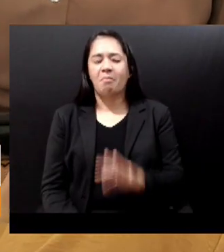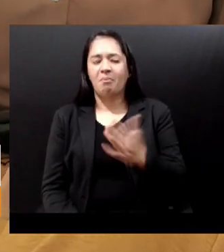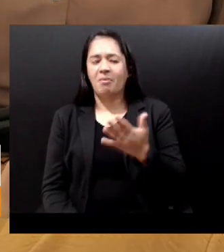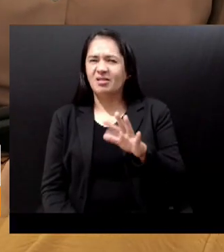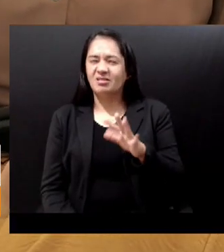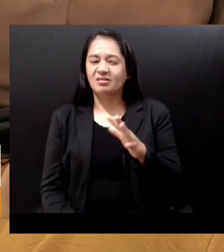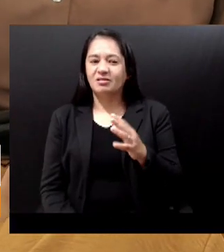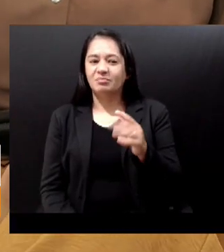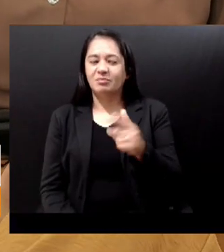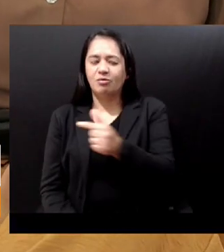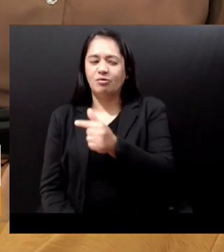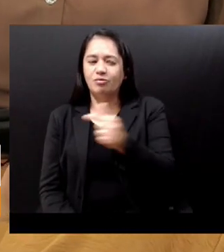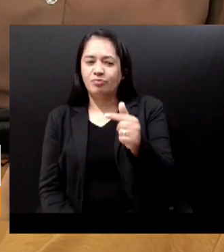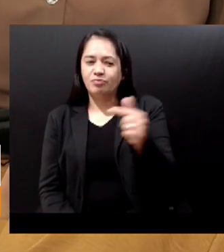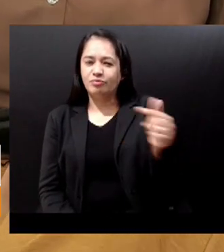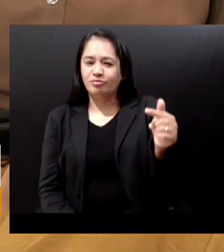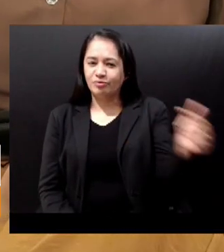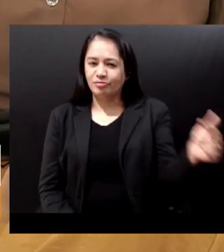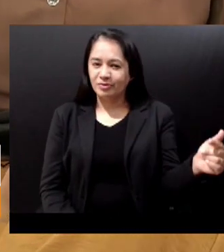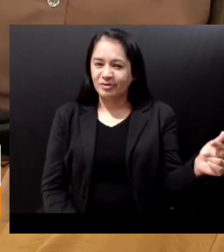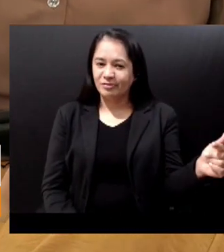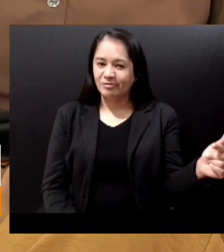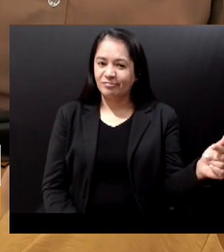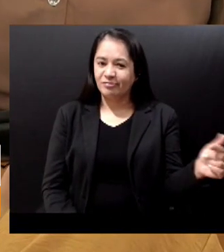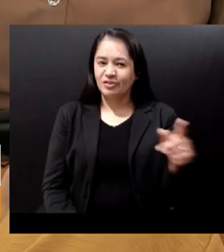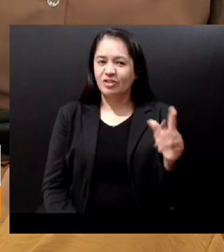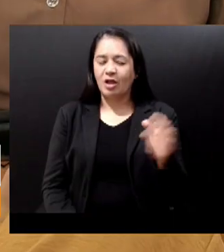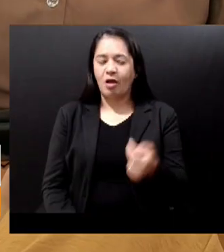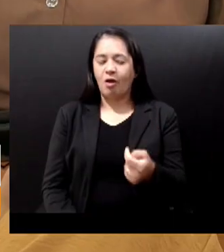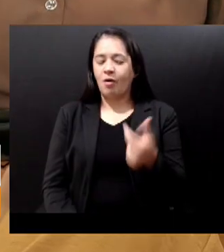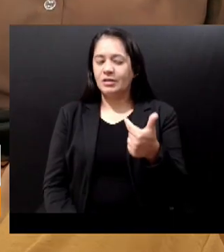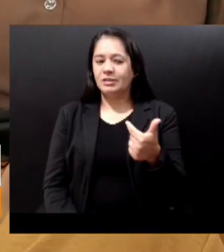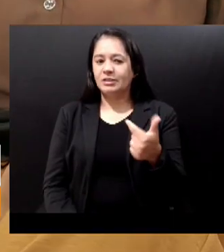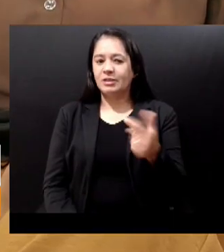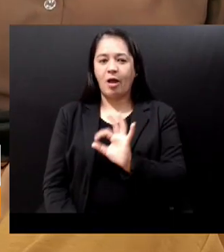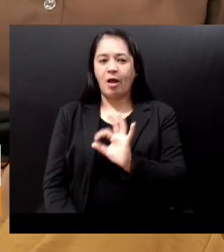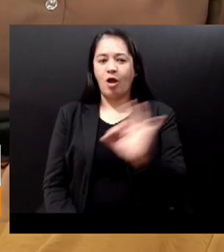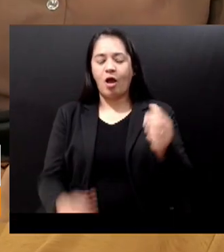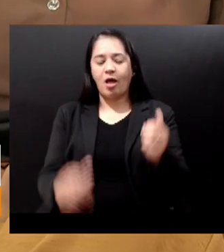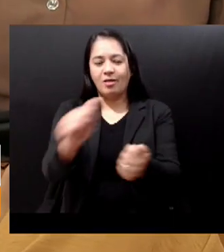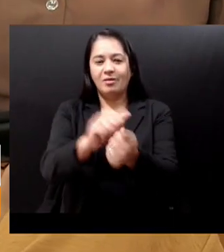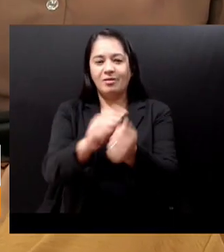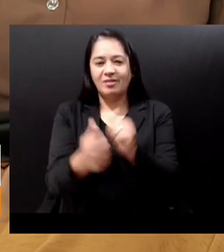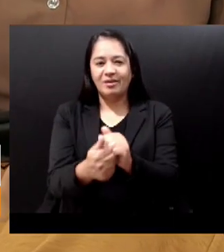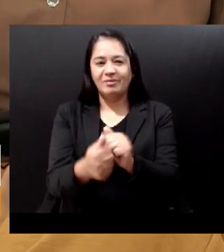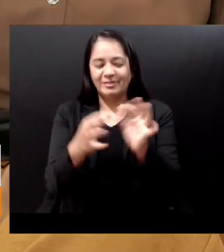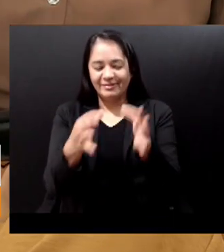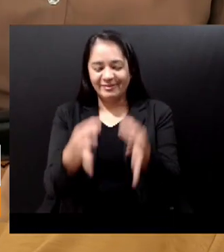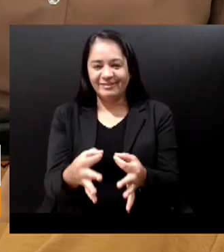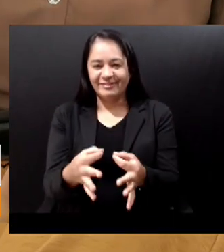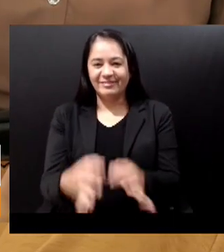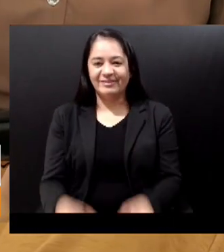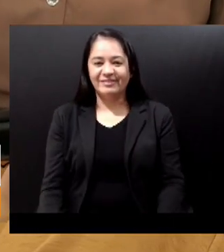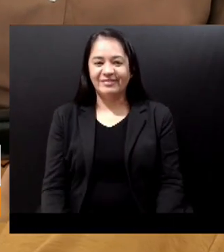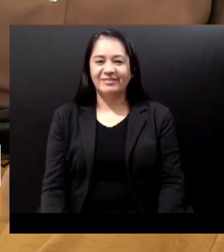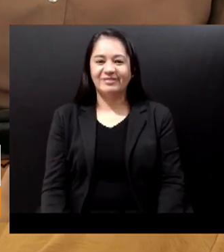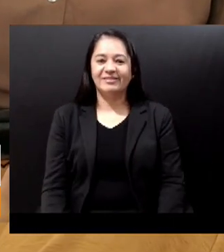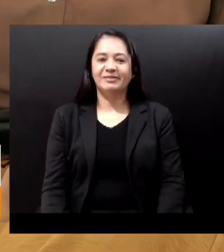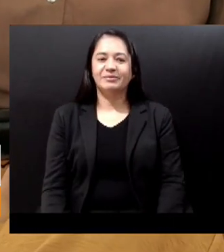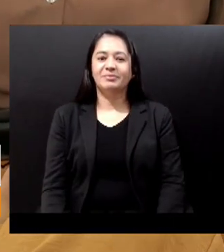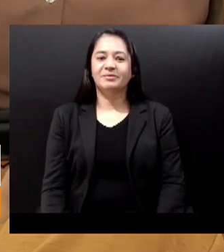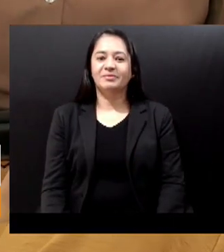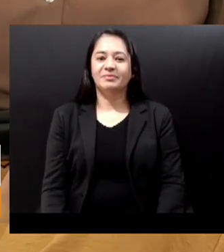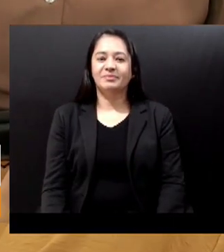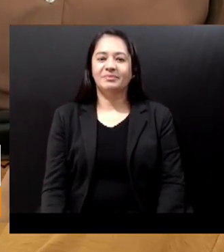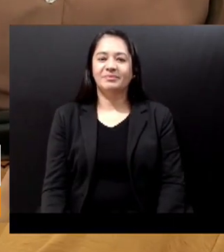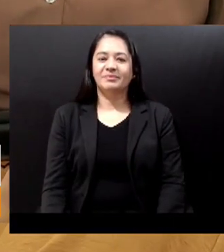você já tá praticamente já adequada Muito ao que bom. acontece na aula, né. Muito bom.